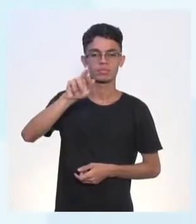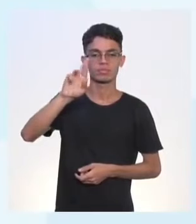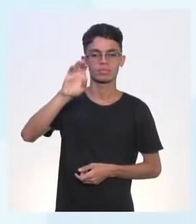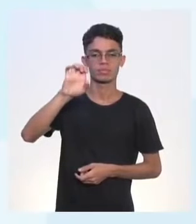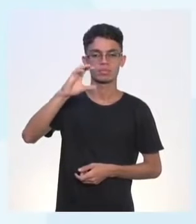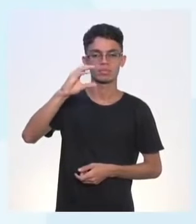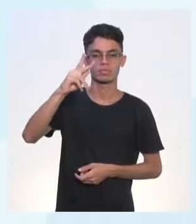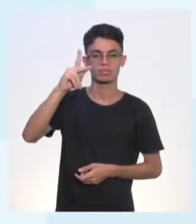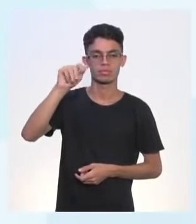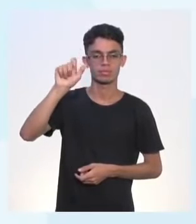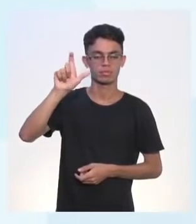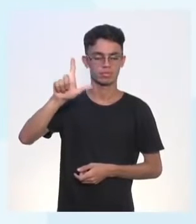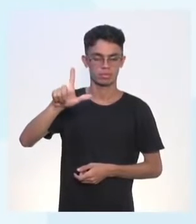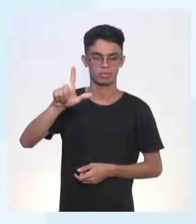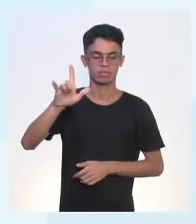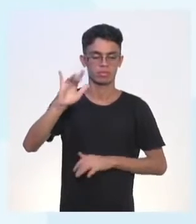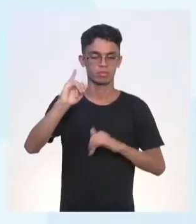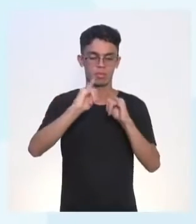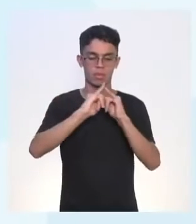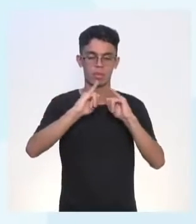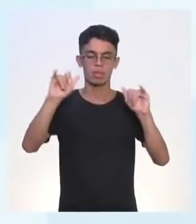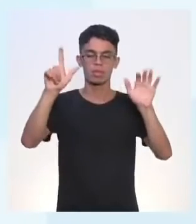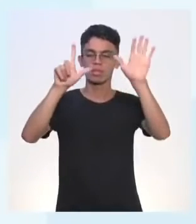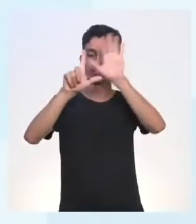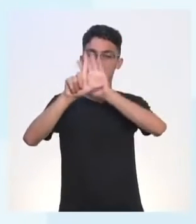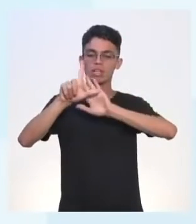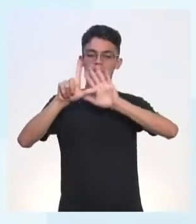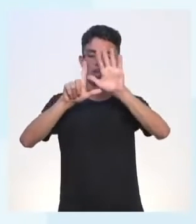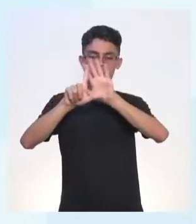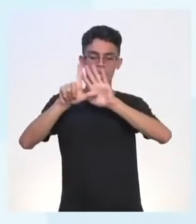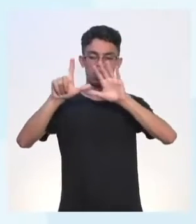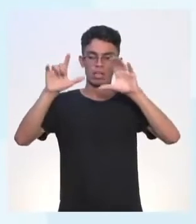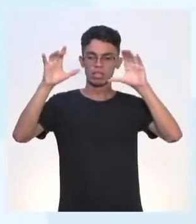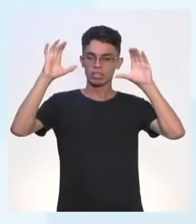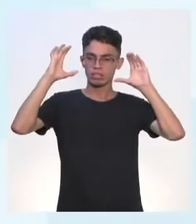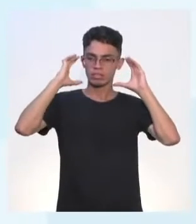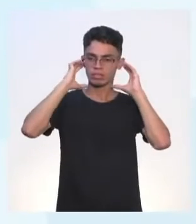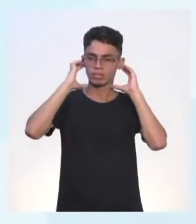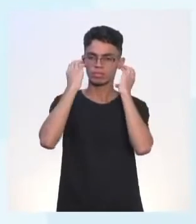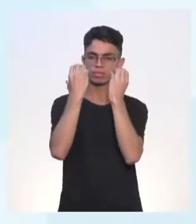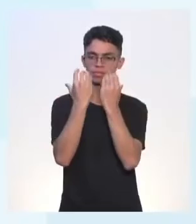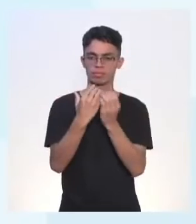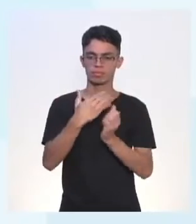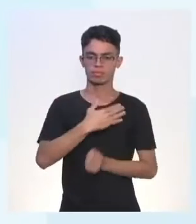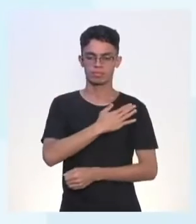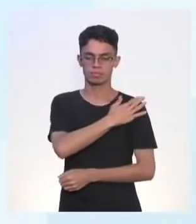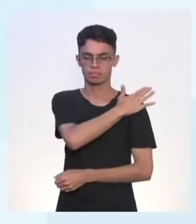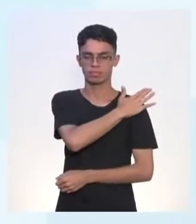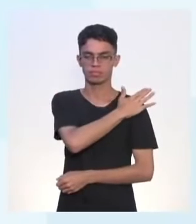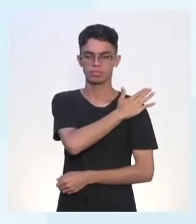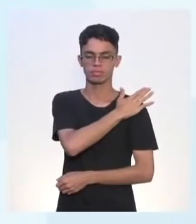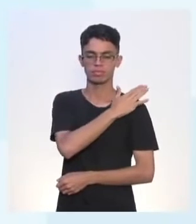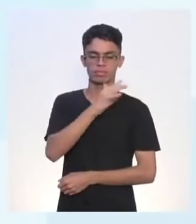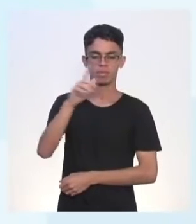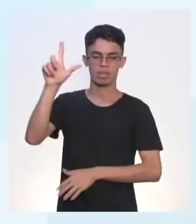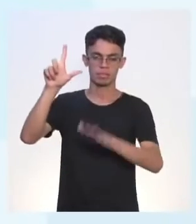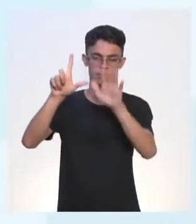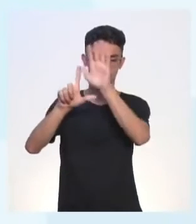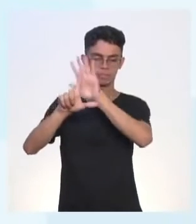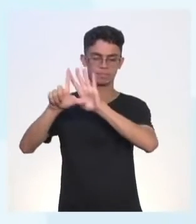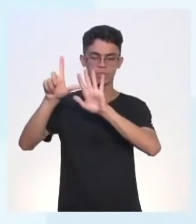professora Luísa estava dizendo, né, a figura do Marechal Deodoro aqui, nessa pintura, é de